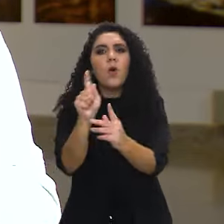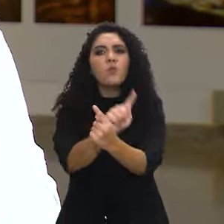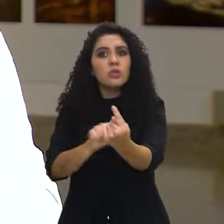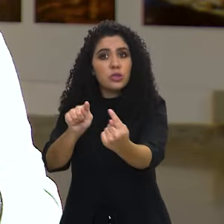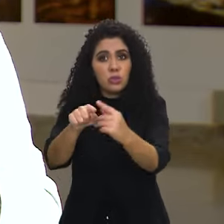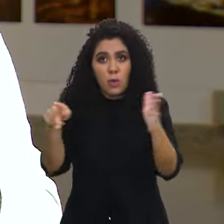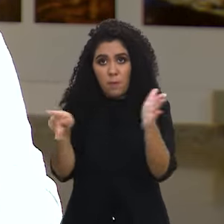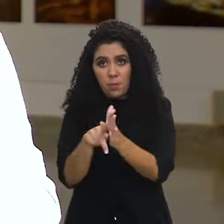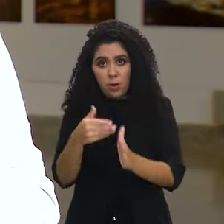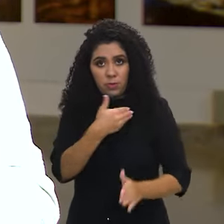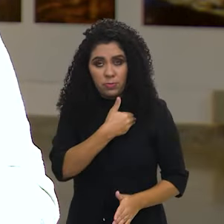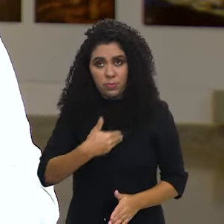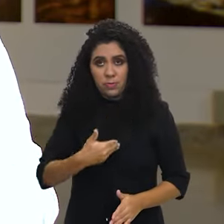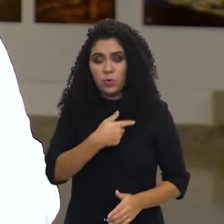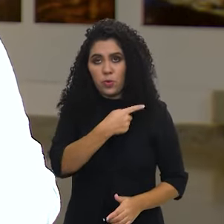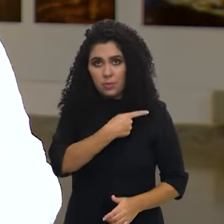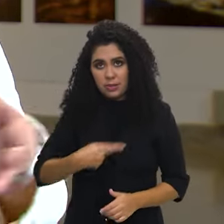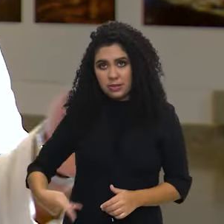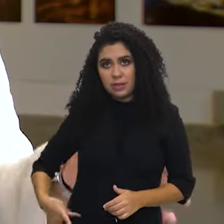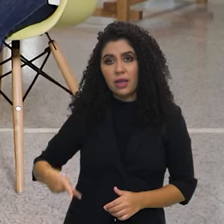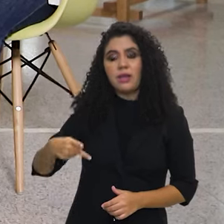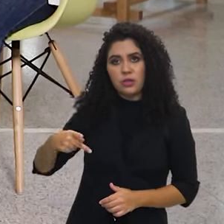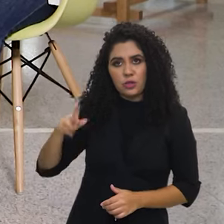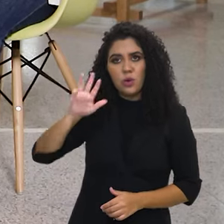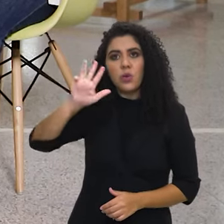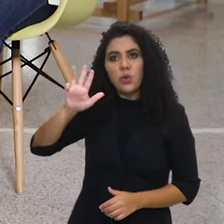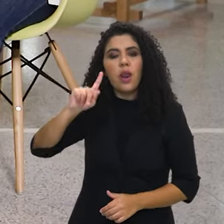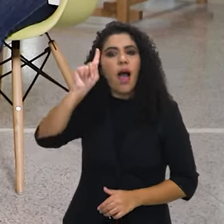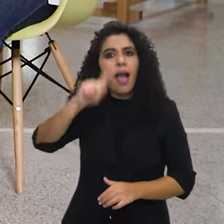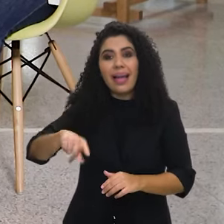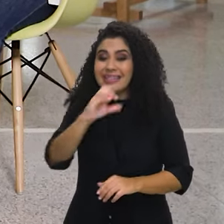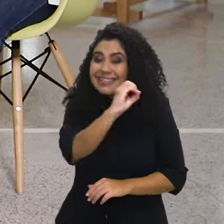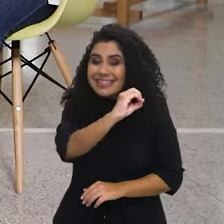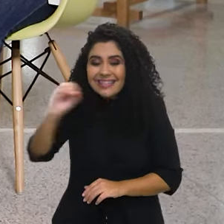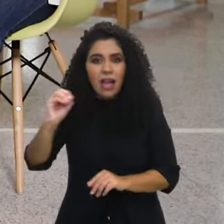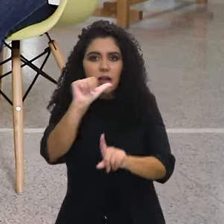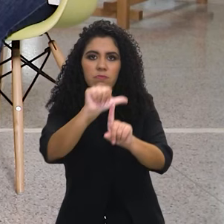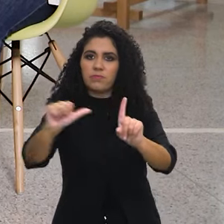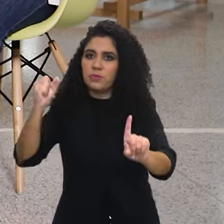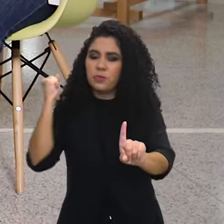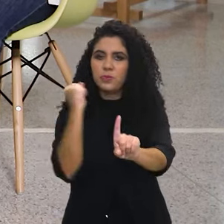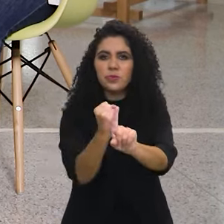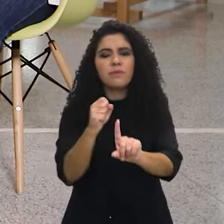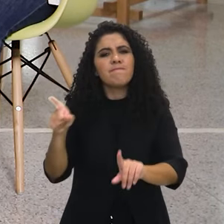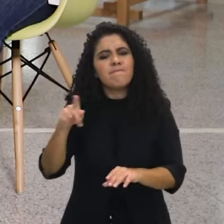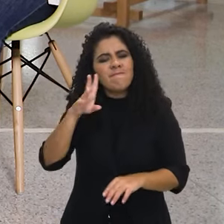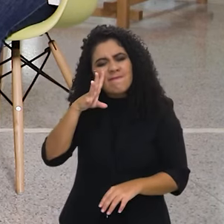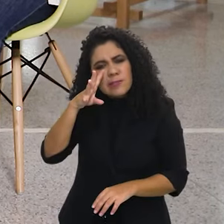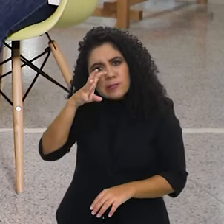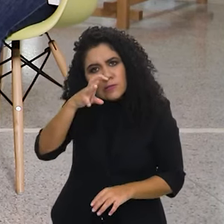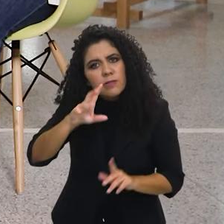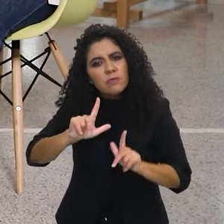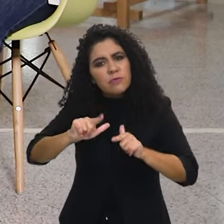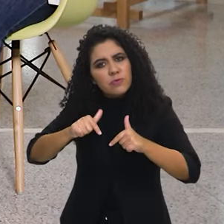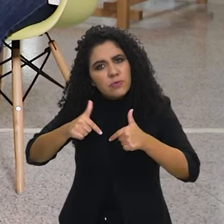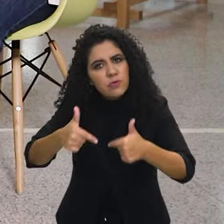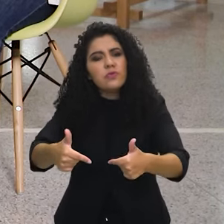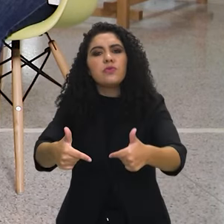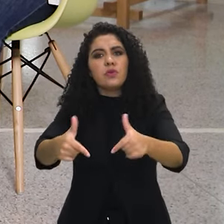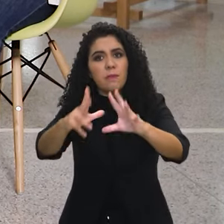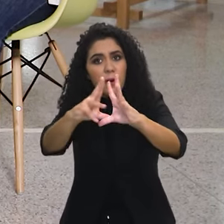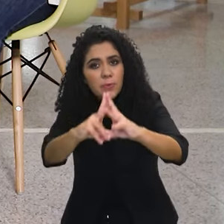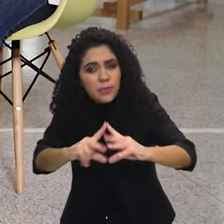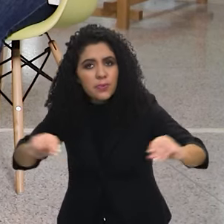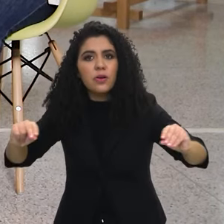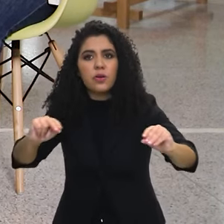meta que o presidente quer pro feminicídio É feminicídio zero né o Presidente da República ele tem insistido no enfrentamento à violência